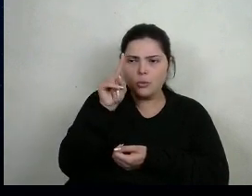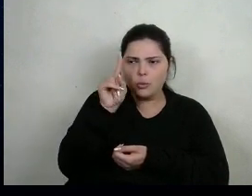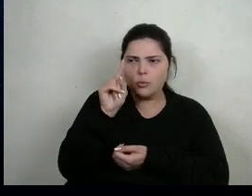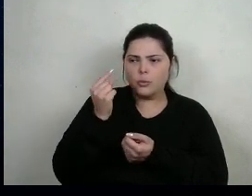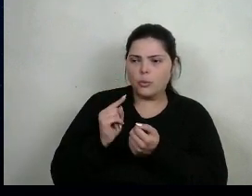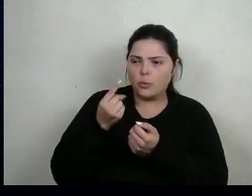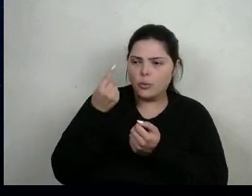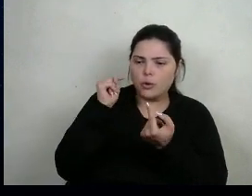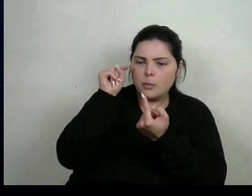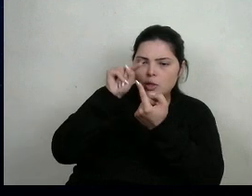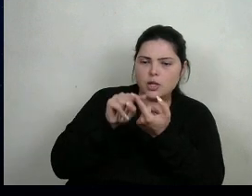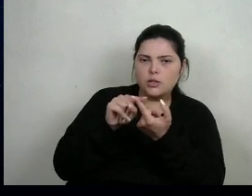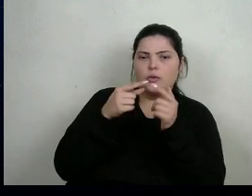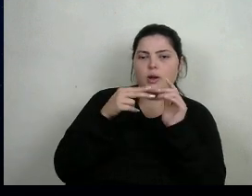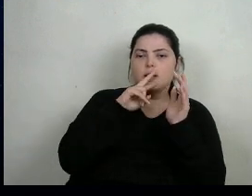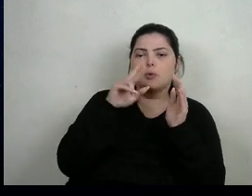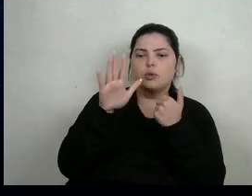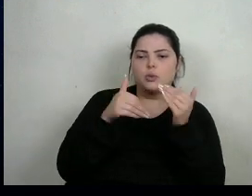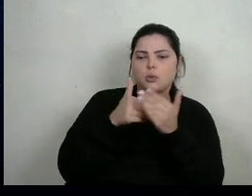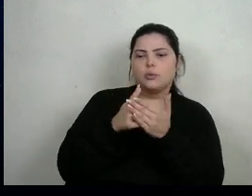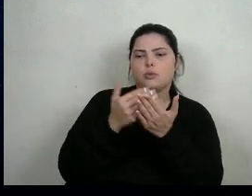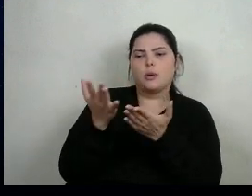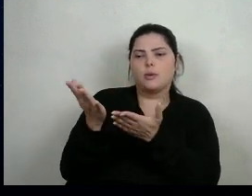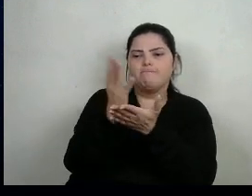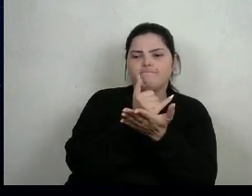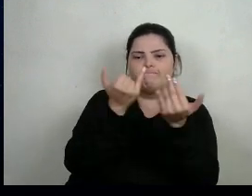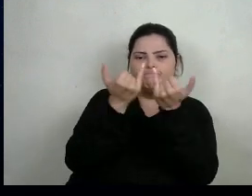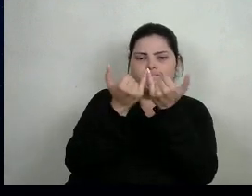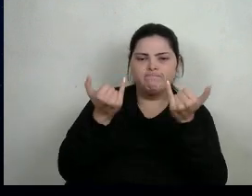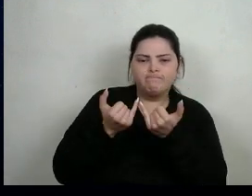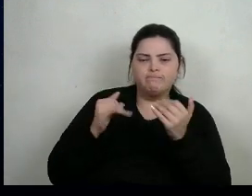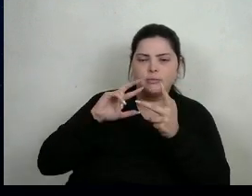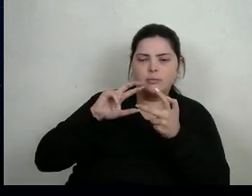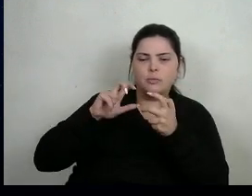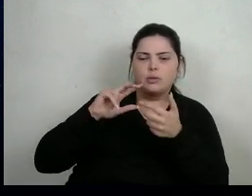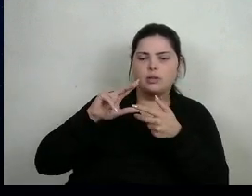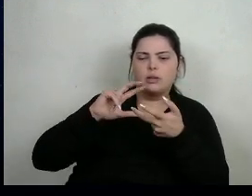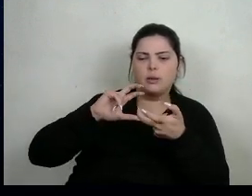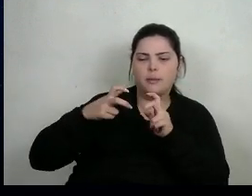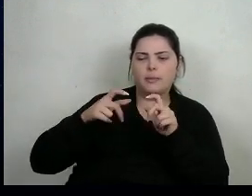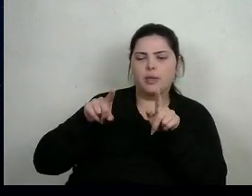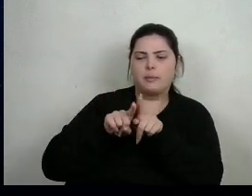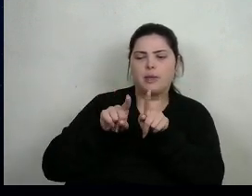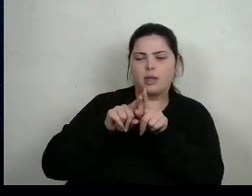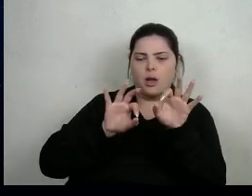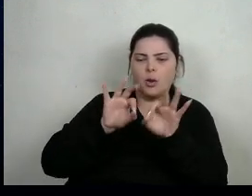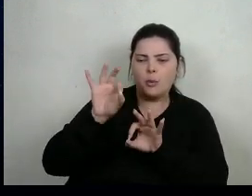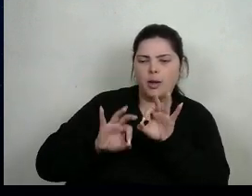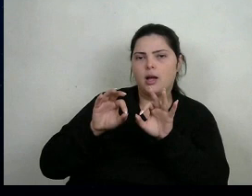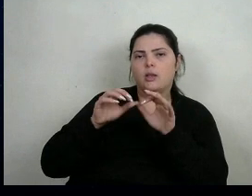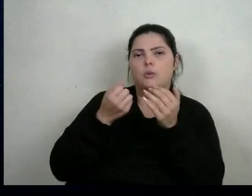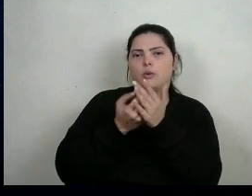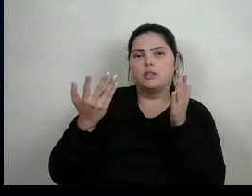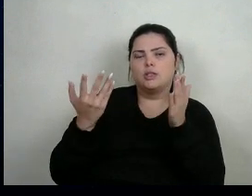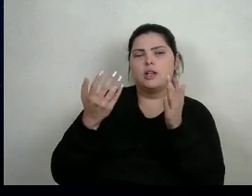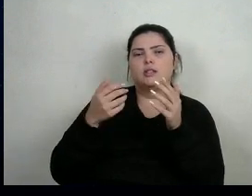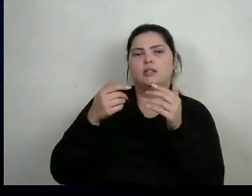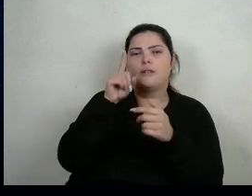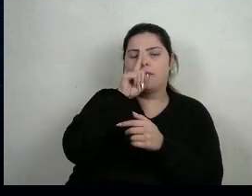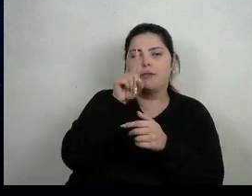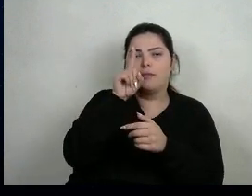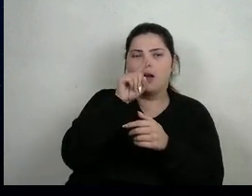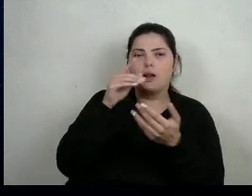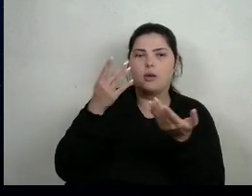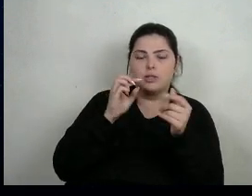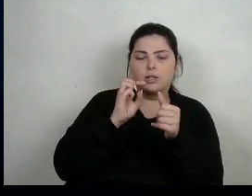eu coletar linhas de código ou bugs corrigidos ou quantidade de falhas hoje as métricas no momento